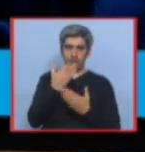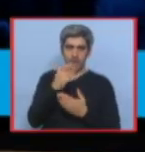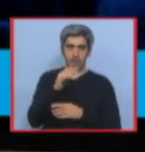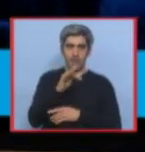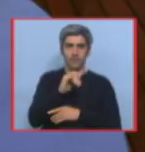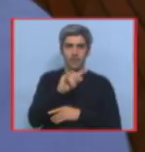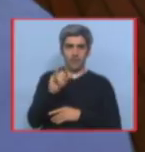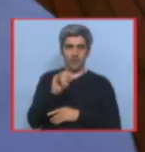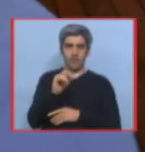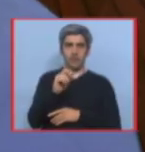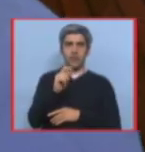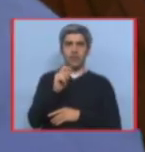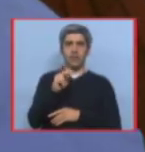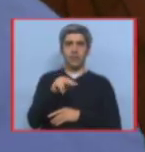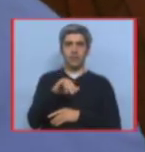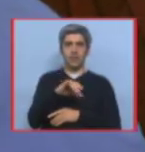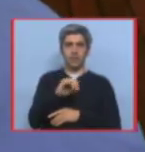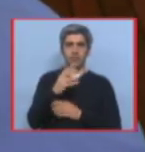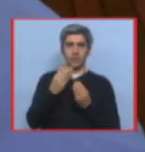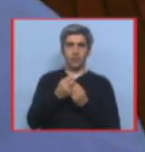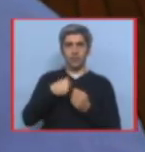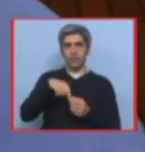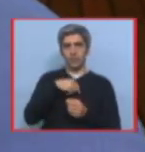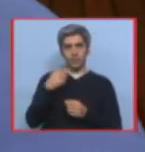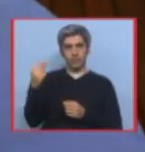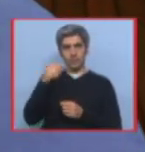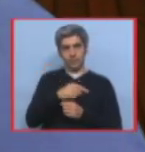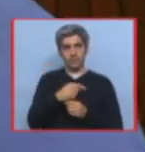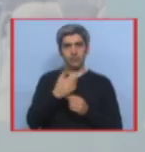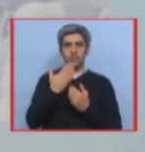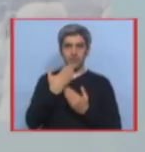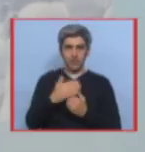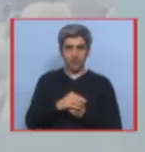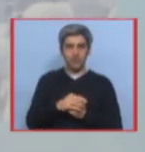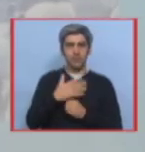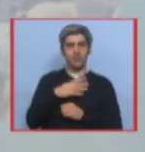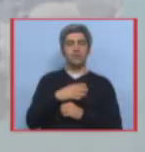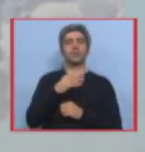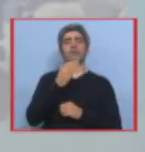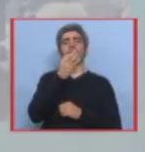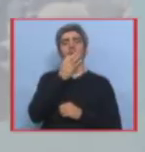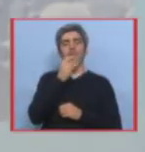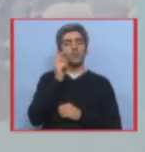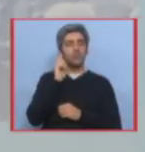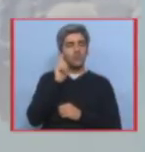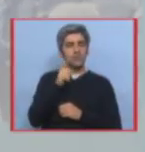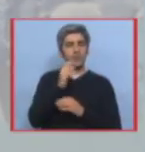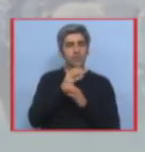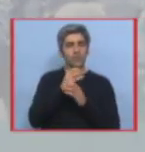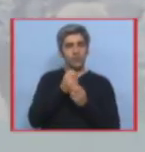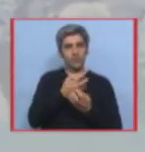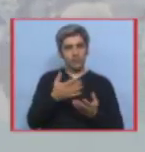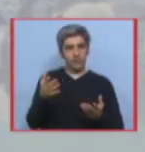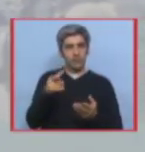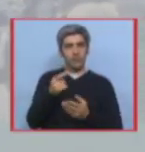estar connosco. Pedi-lhe que nos referisse a importância destas comemorações.